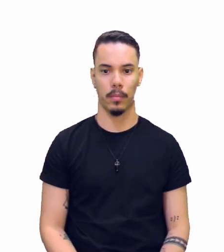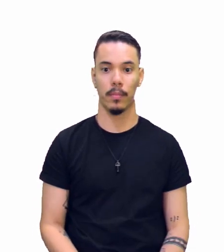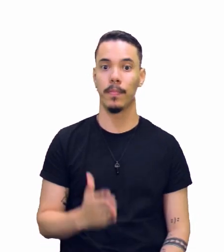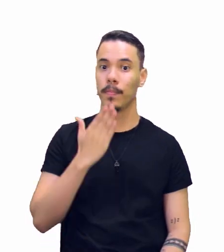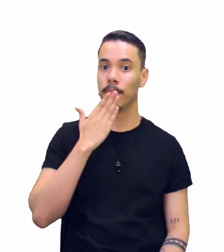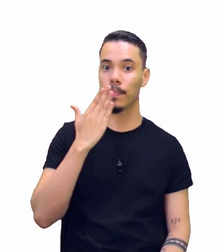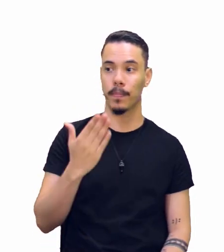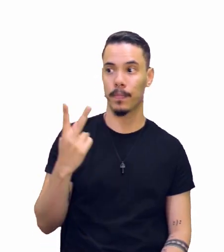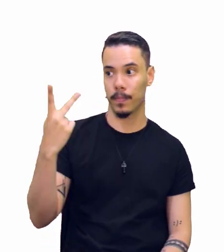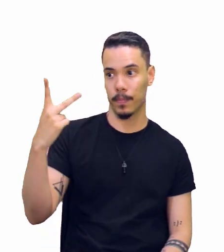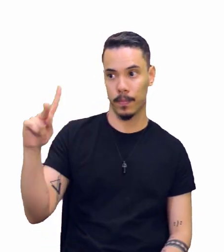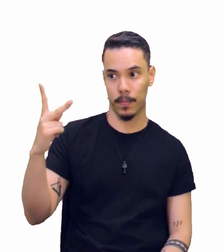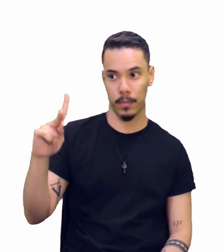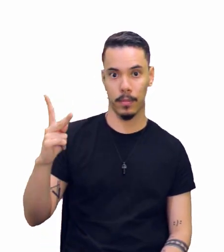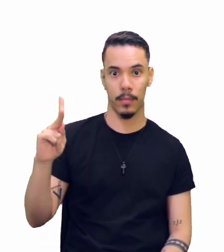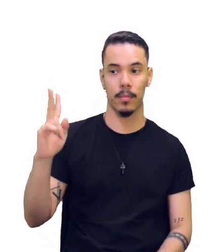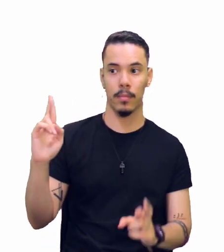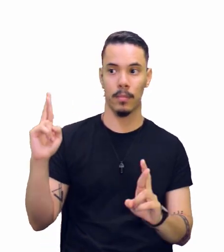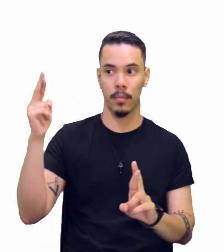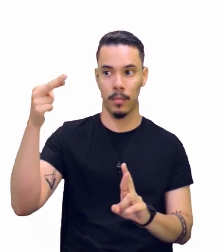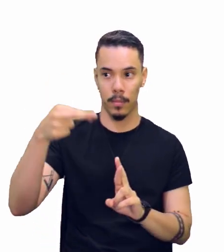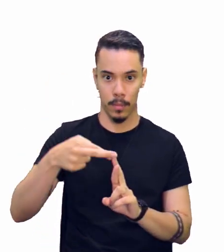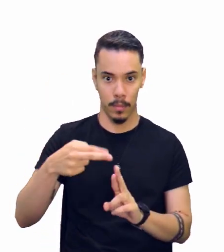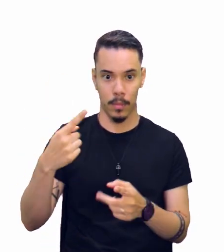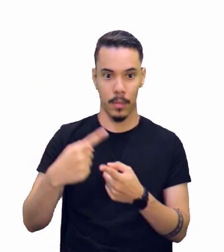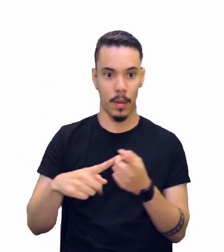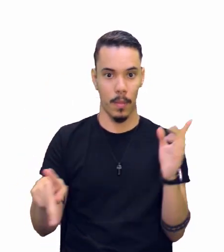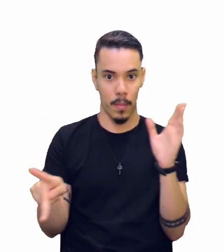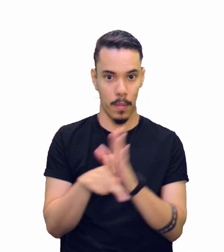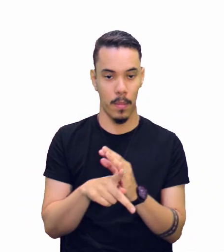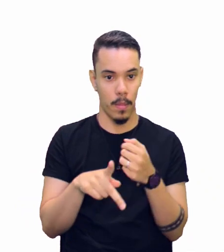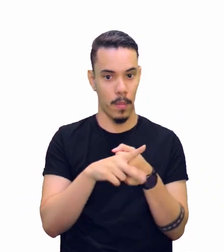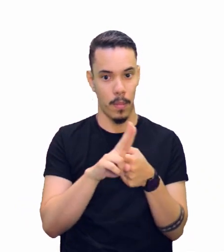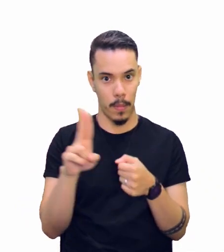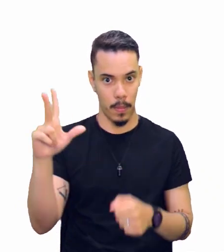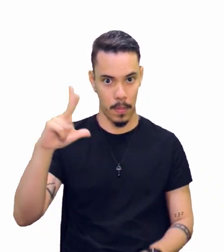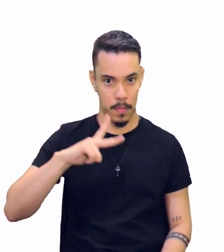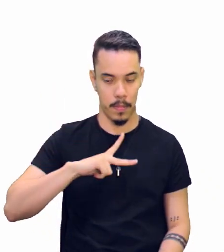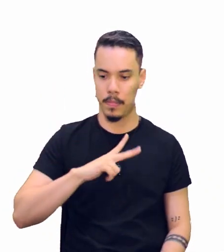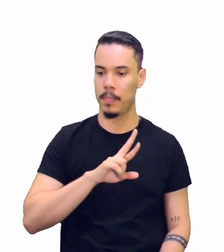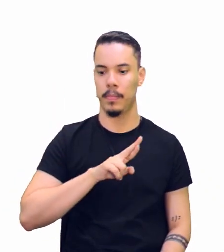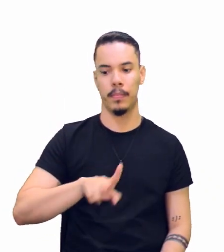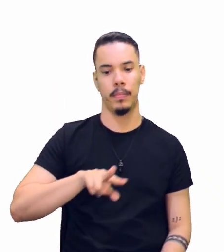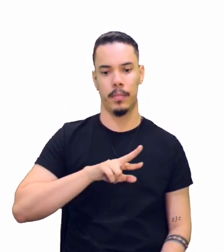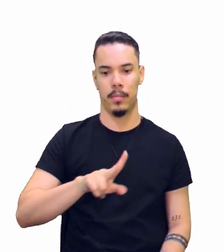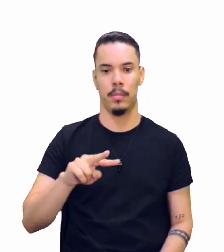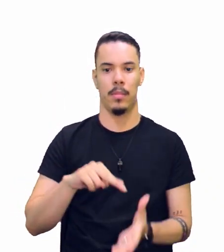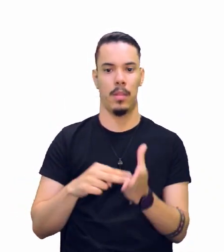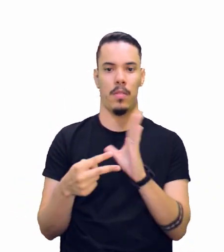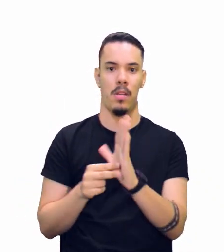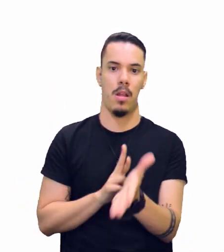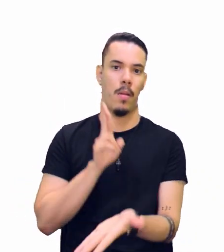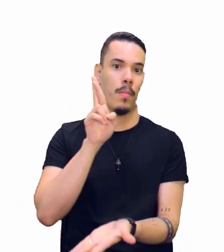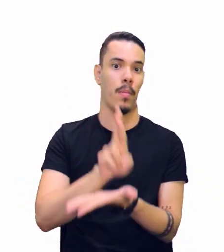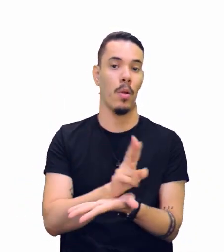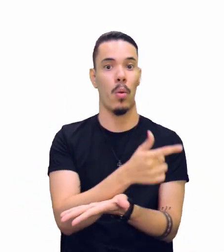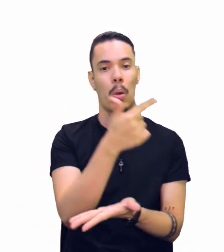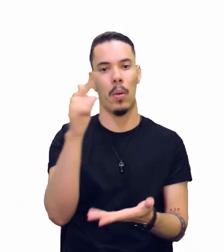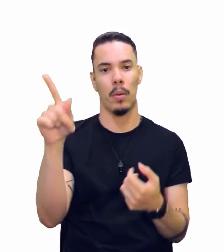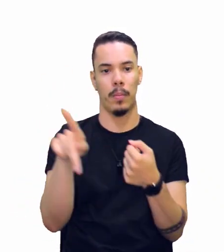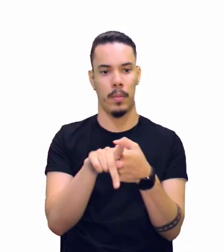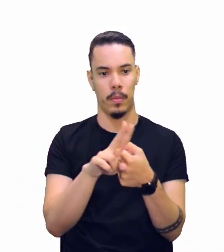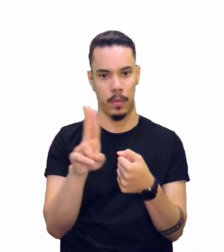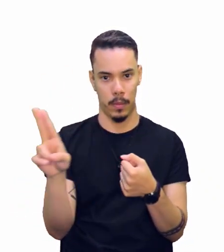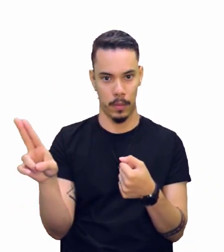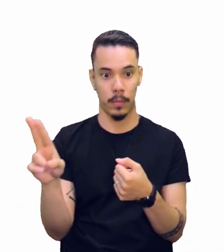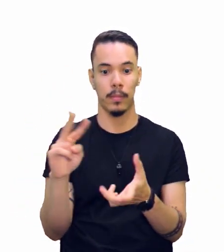ela. E esse ela aqui não é representado por um pronome pessoal, é representado por outro tipo de pronome.